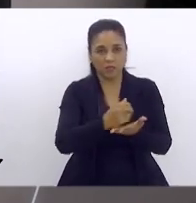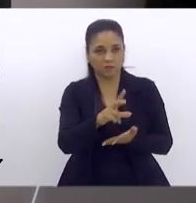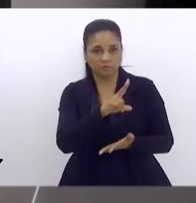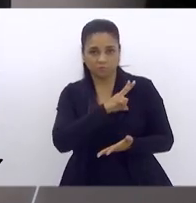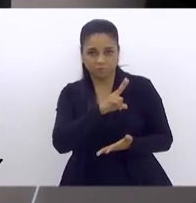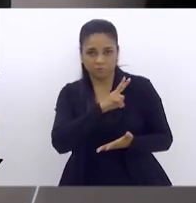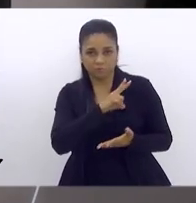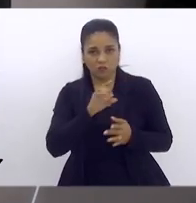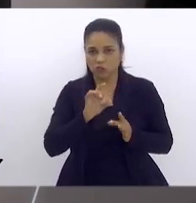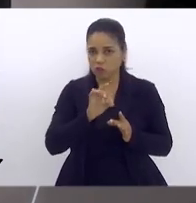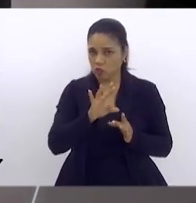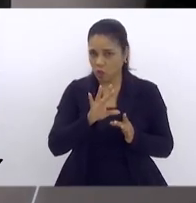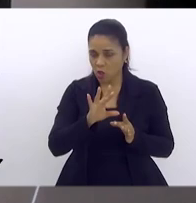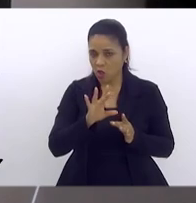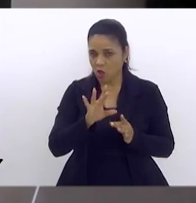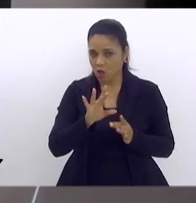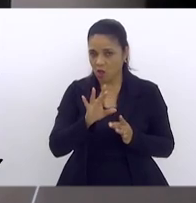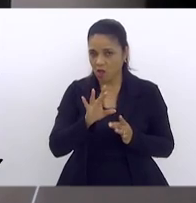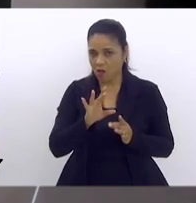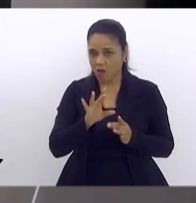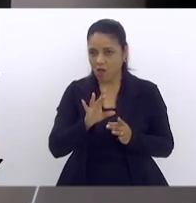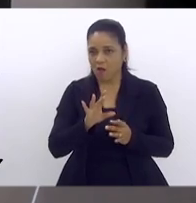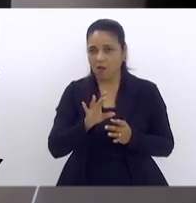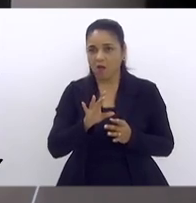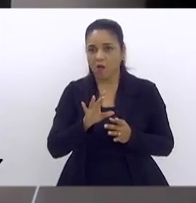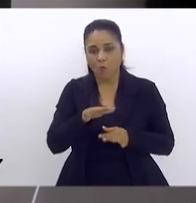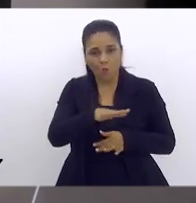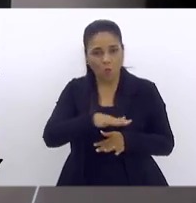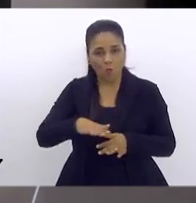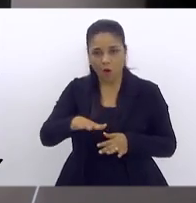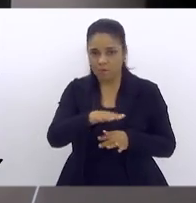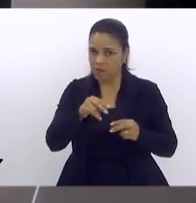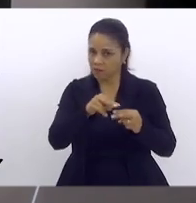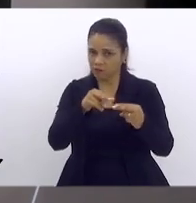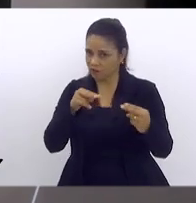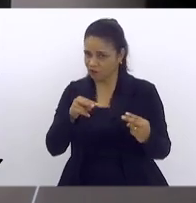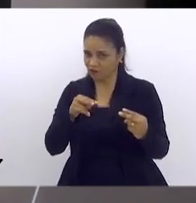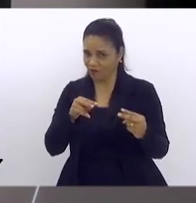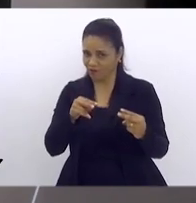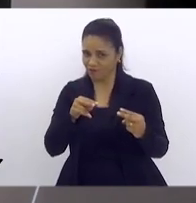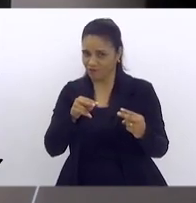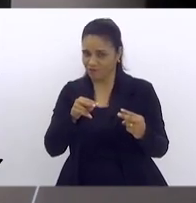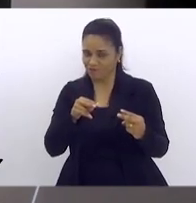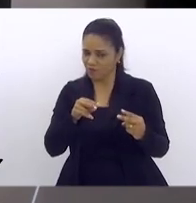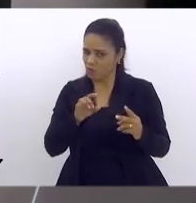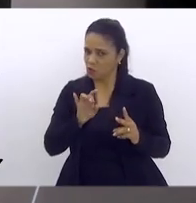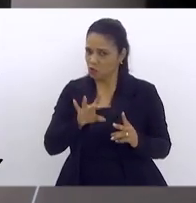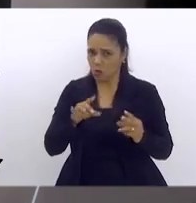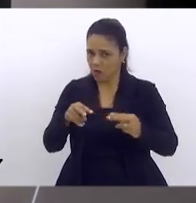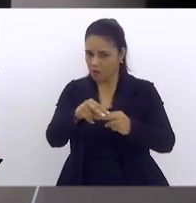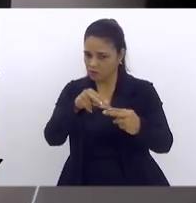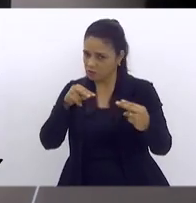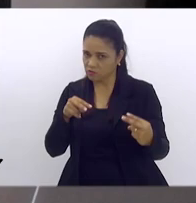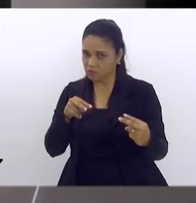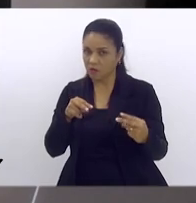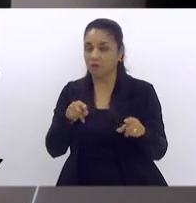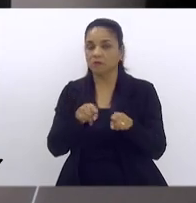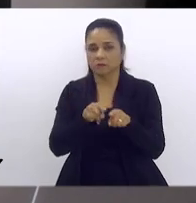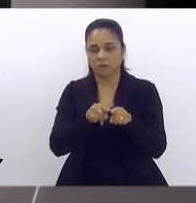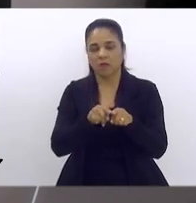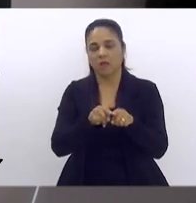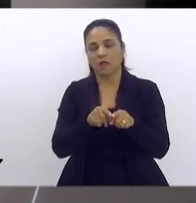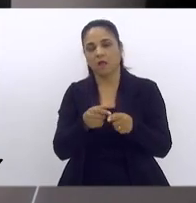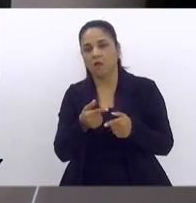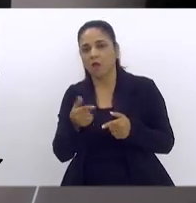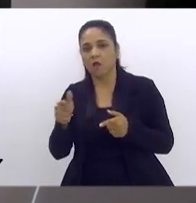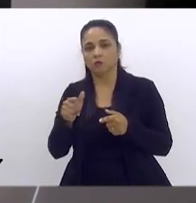restringe apenas ao ambiente digital ela também se estende ao ambiente que